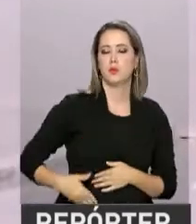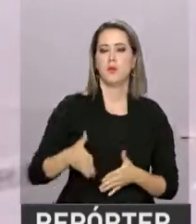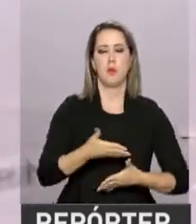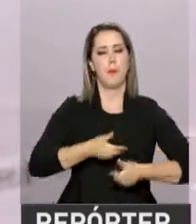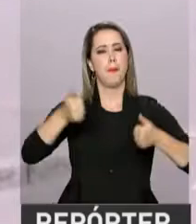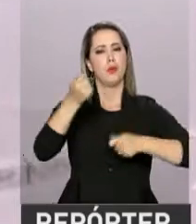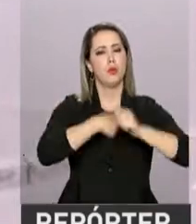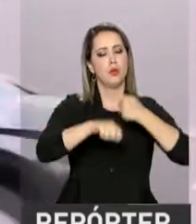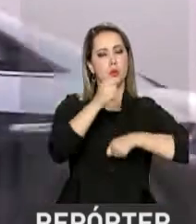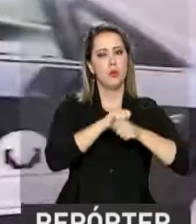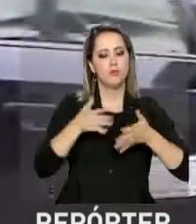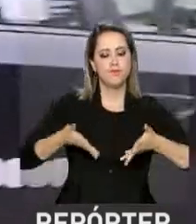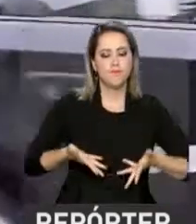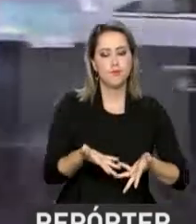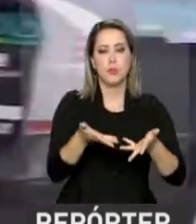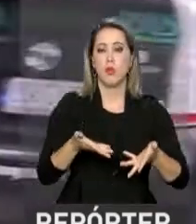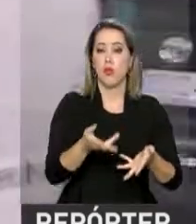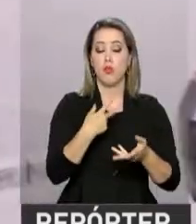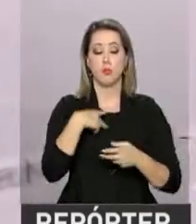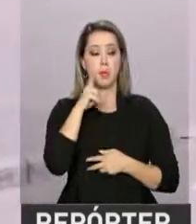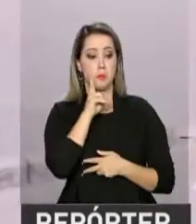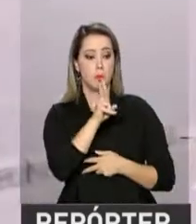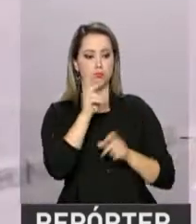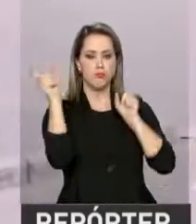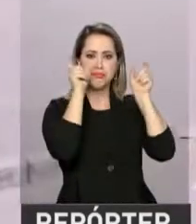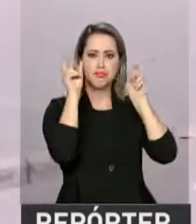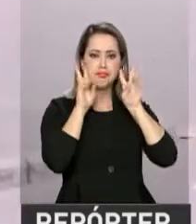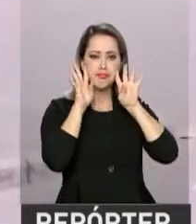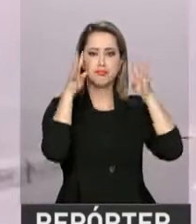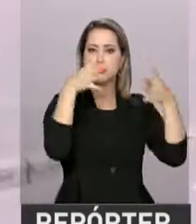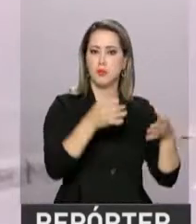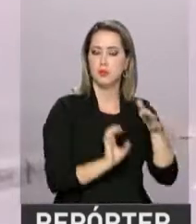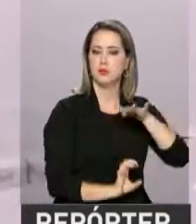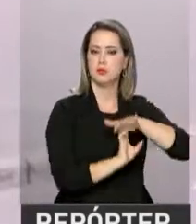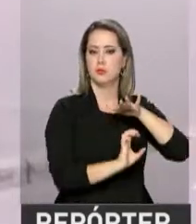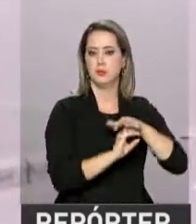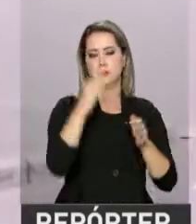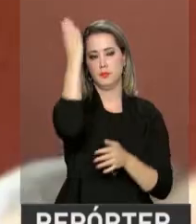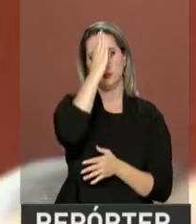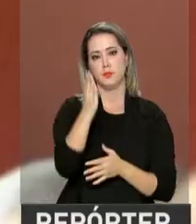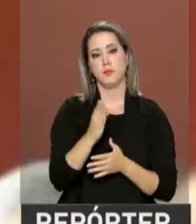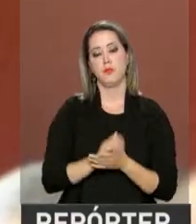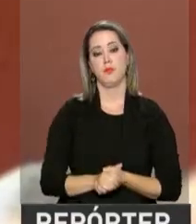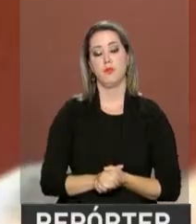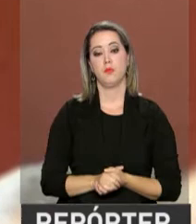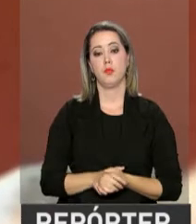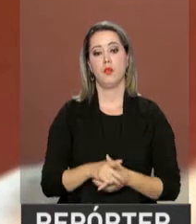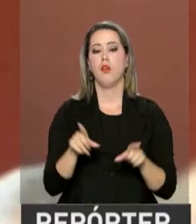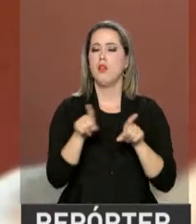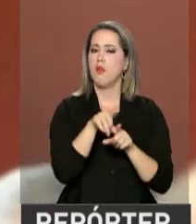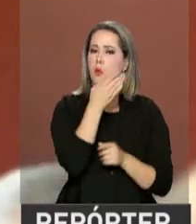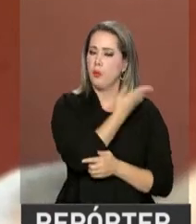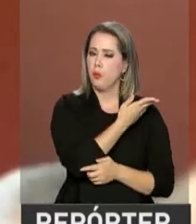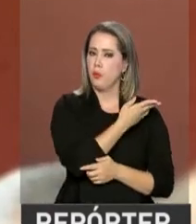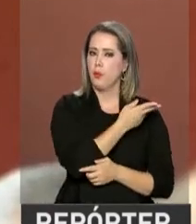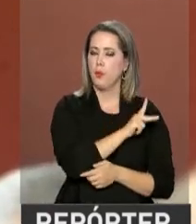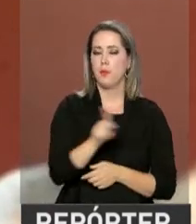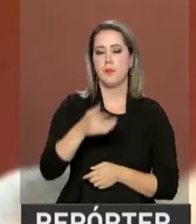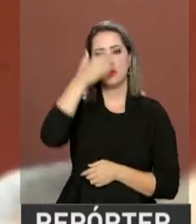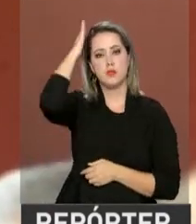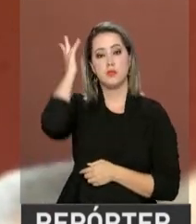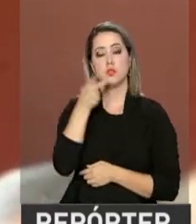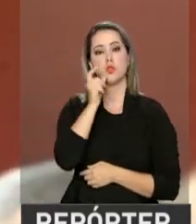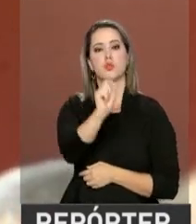e produtiva atraindo um número maior de empresas ao país michel temer destacou que o governo